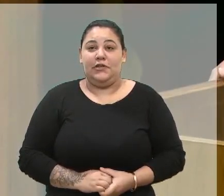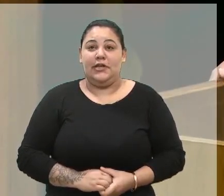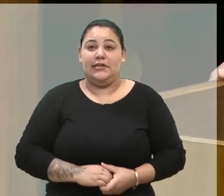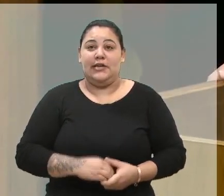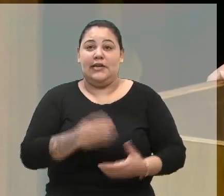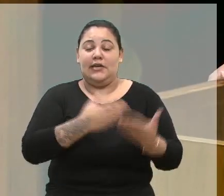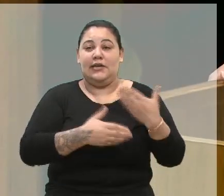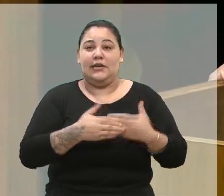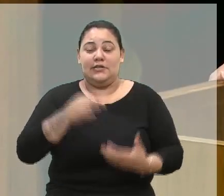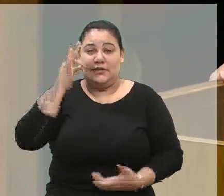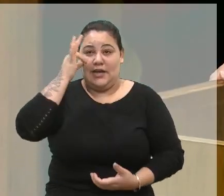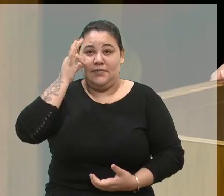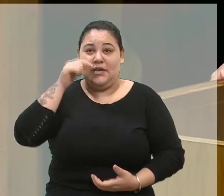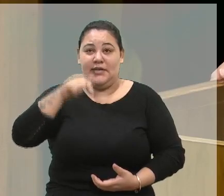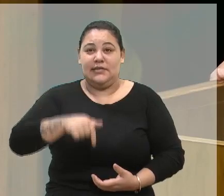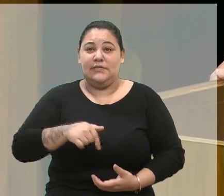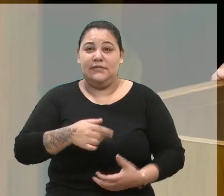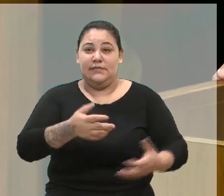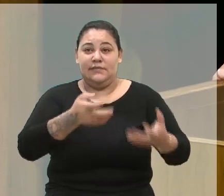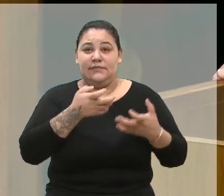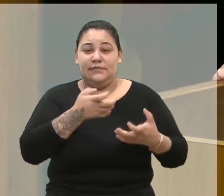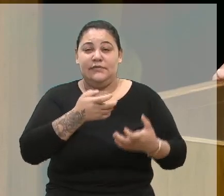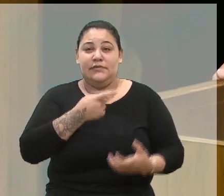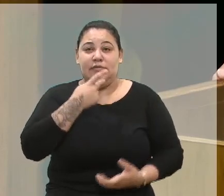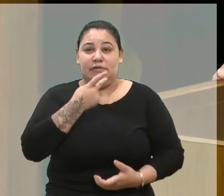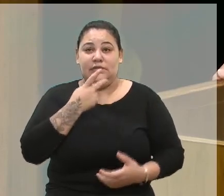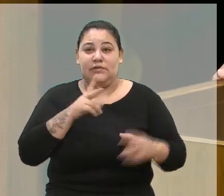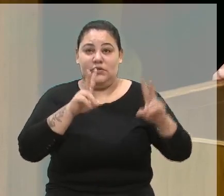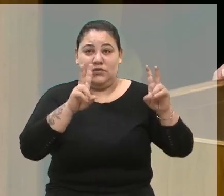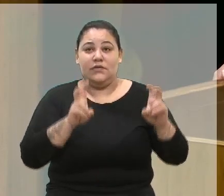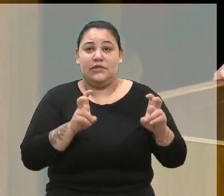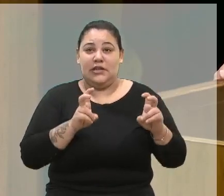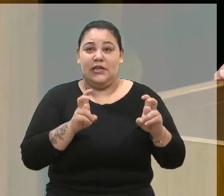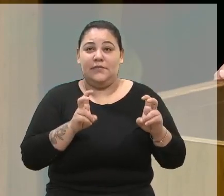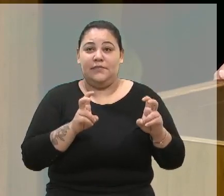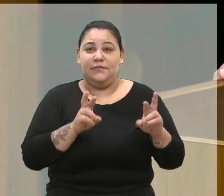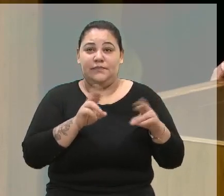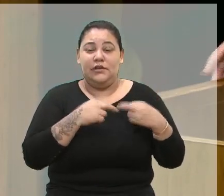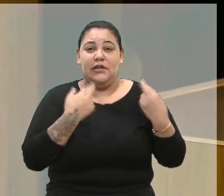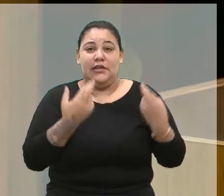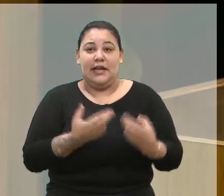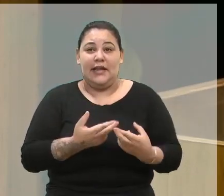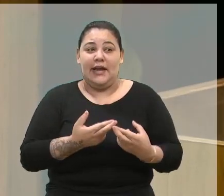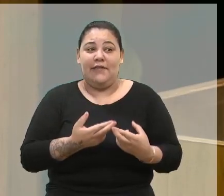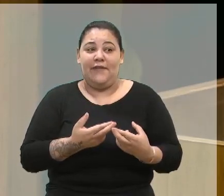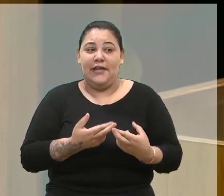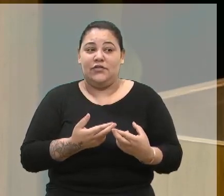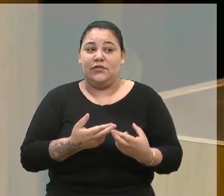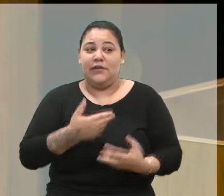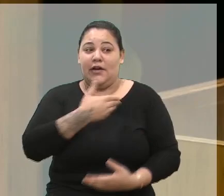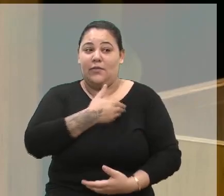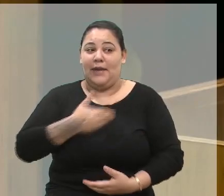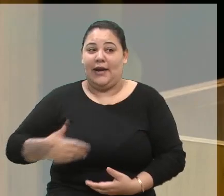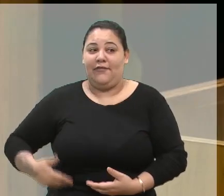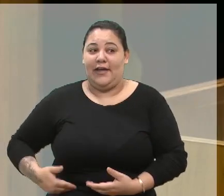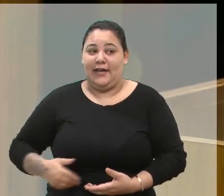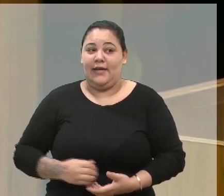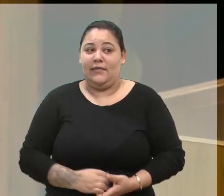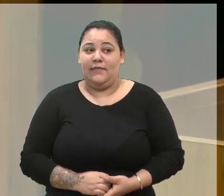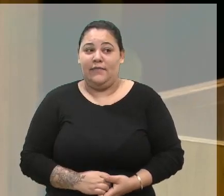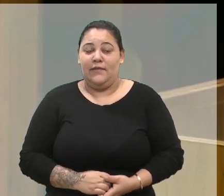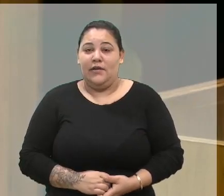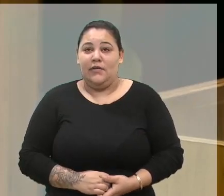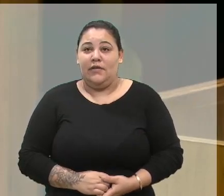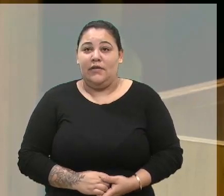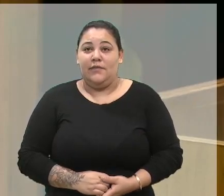eu gostaria de falar sobre uma audiência pública que eu estive presente na semana passada, mais